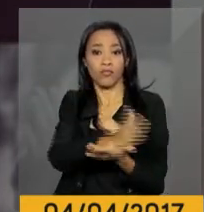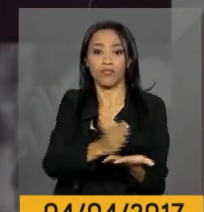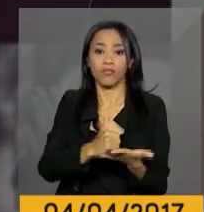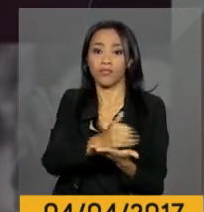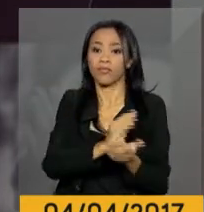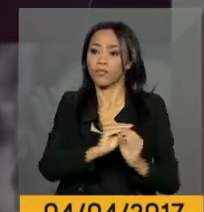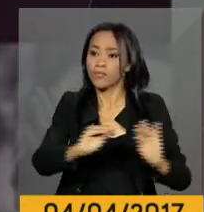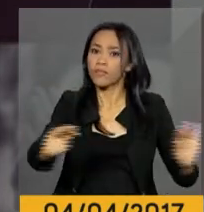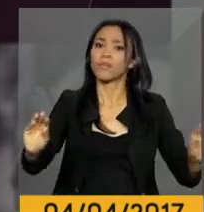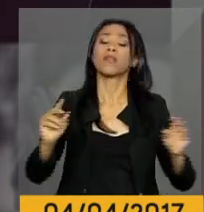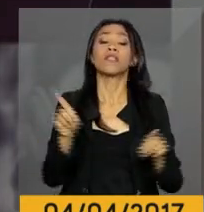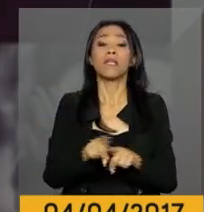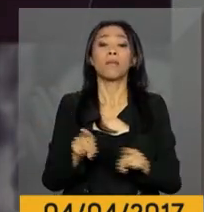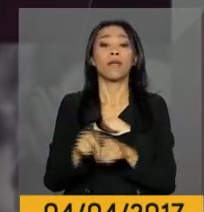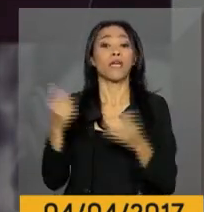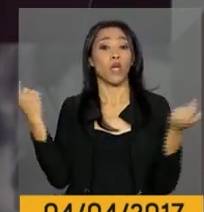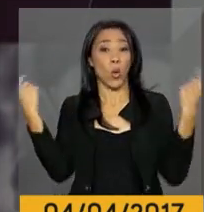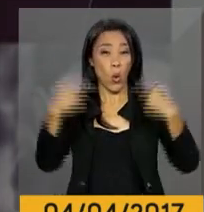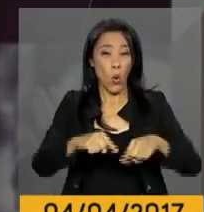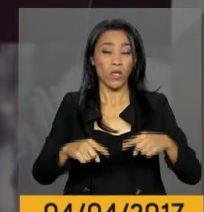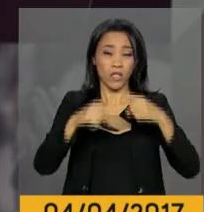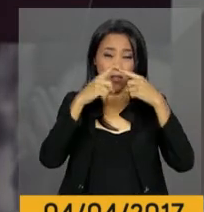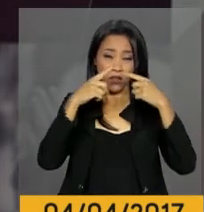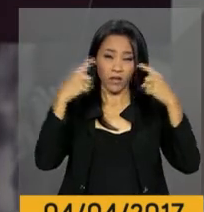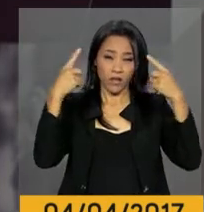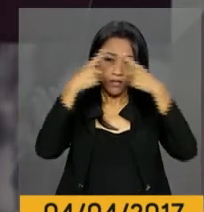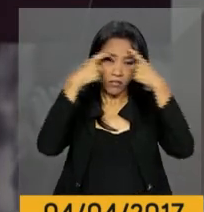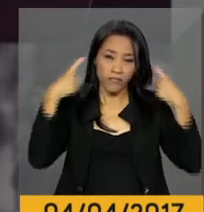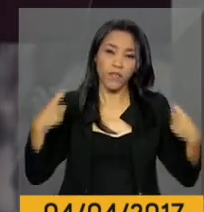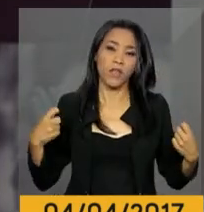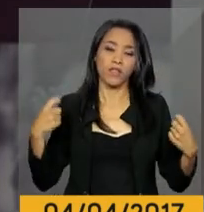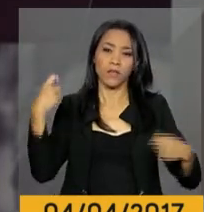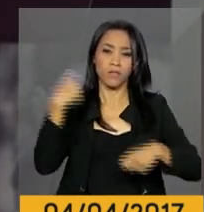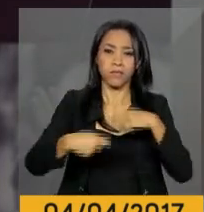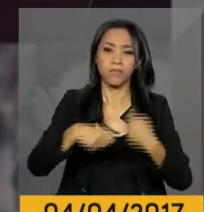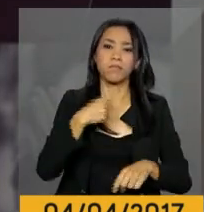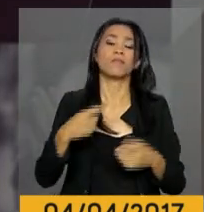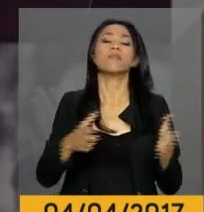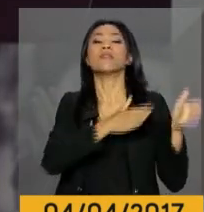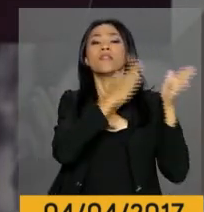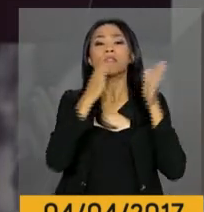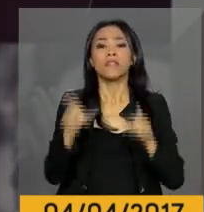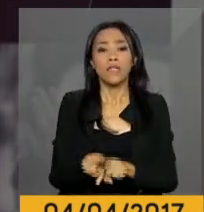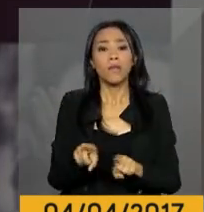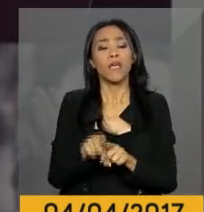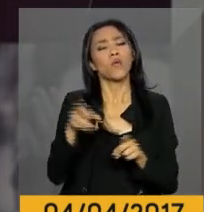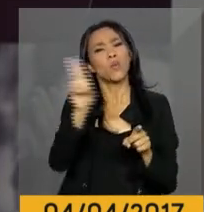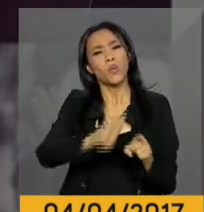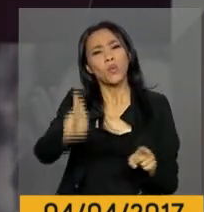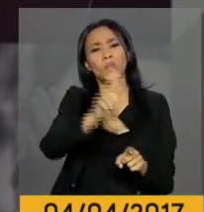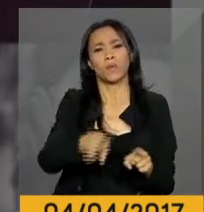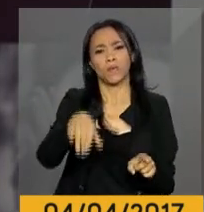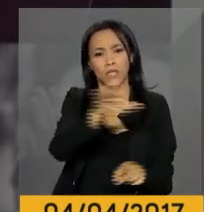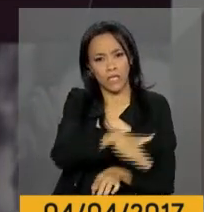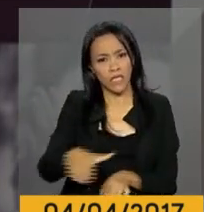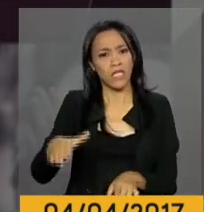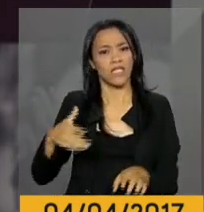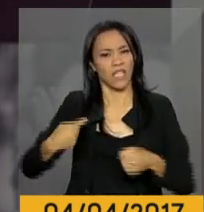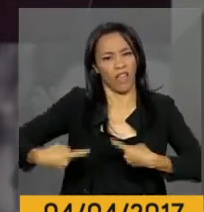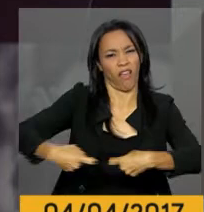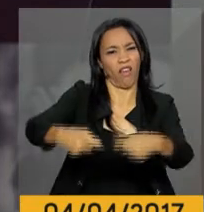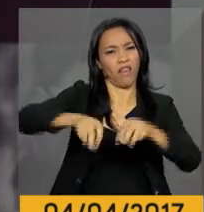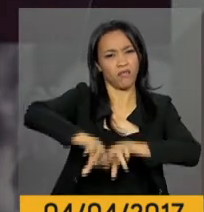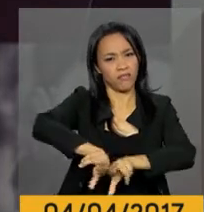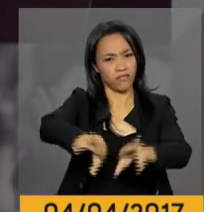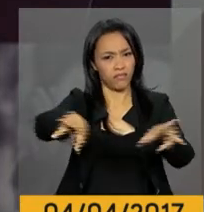exploração sexual à proteção de crianças em conflitos armados. Nossas